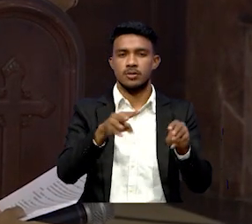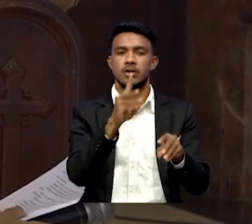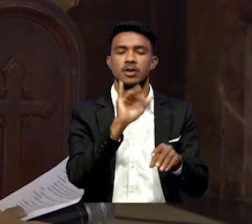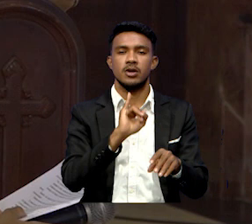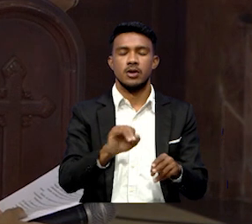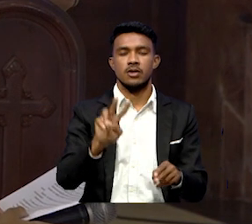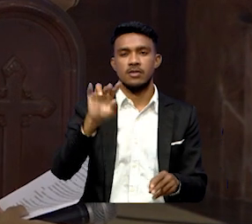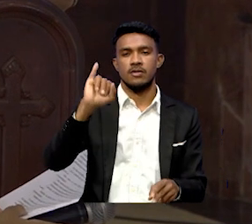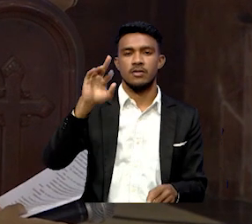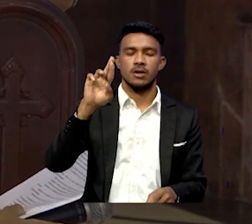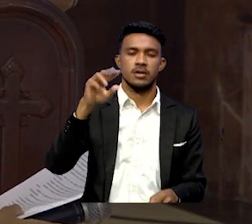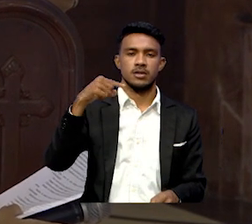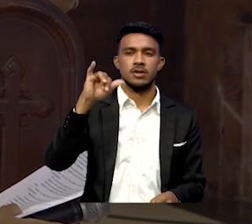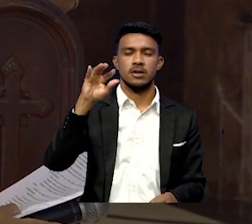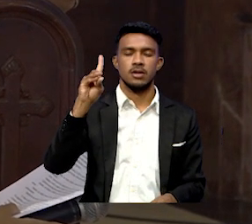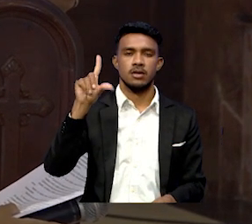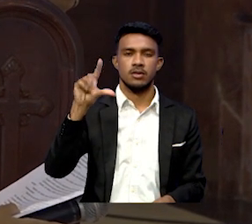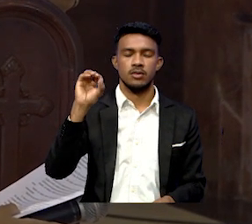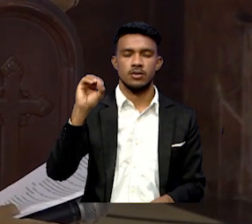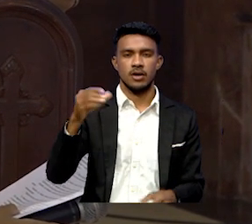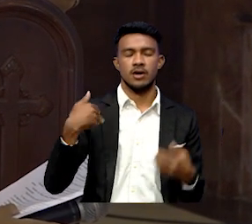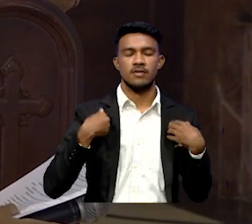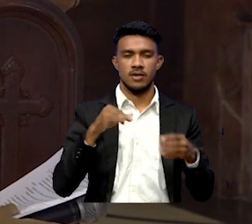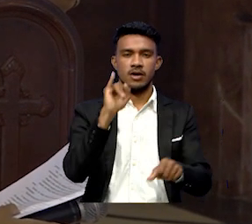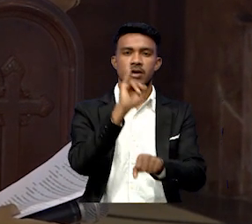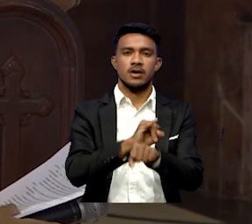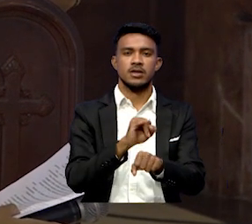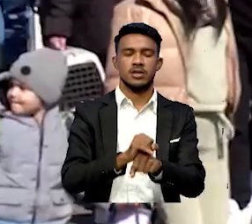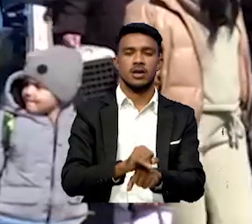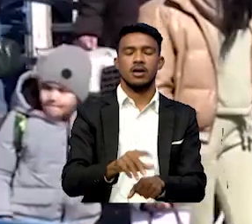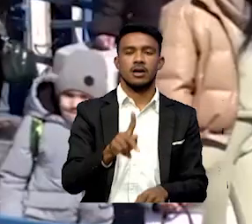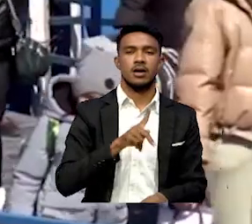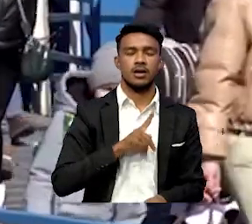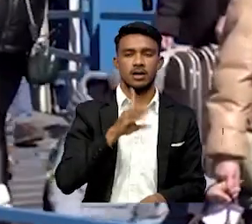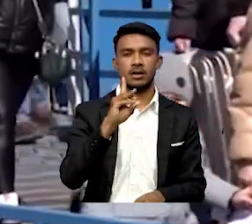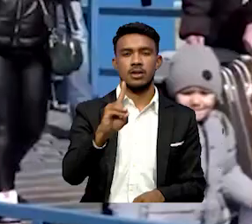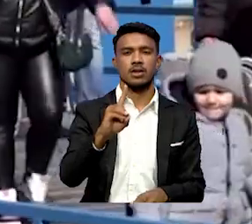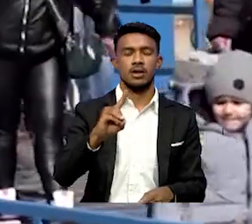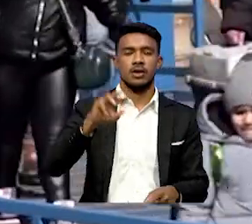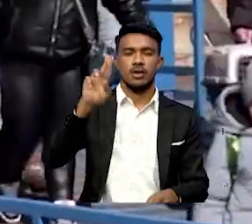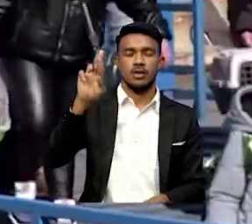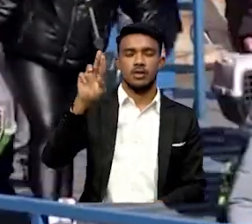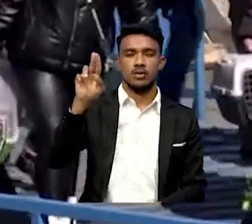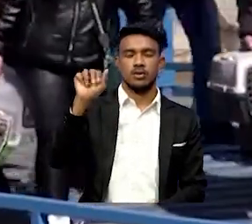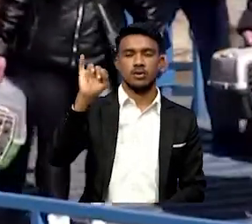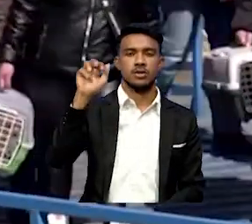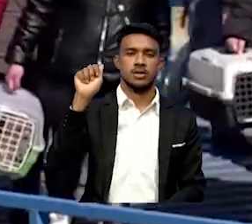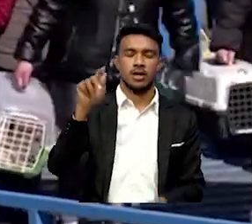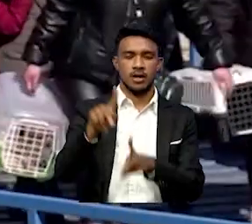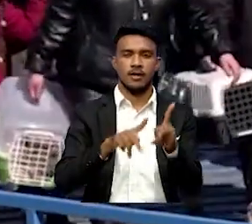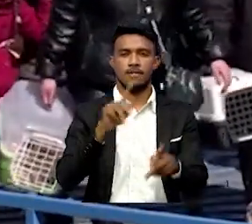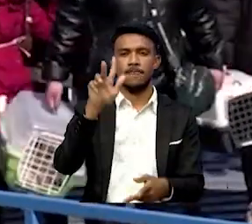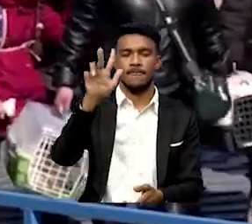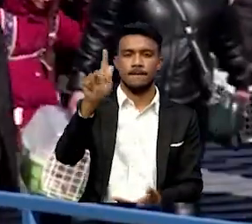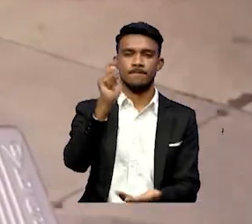Dom Virgílio do Carmo da Silva SDB, e a Igreja Catedral Delhi. Desde invasão Rússia, fulano em fevereiro, é uma tocontolo recém, macalai